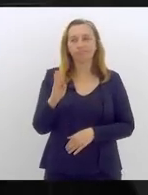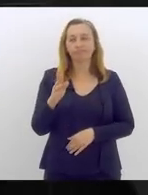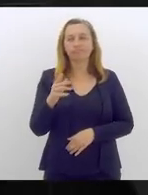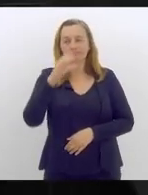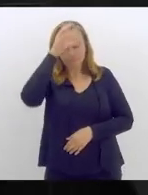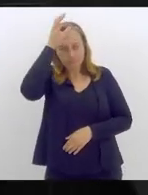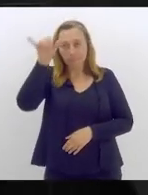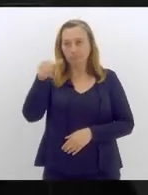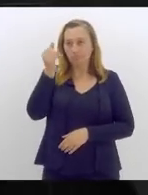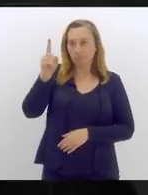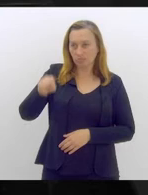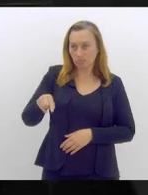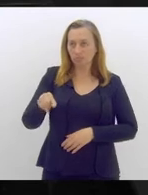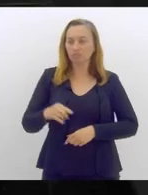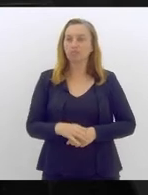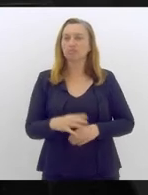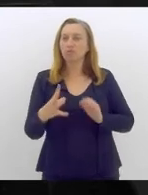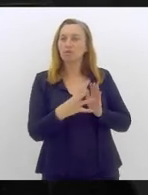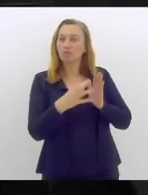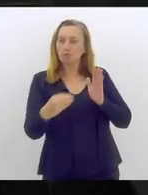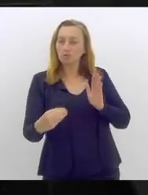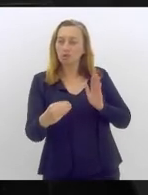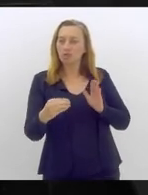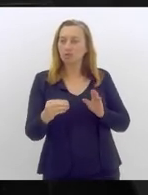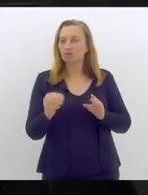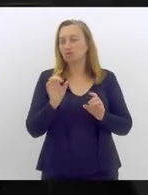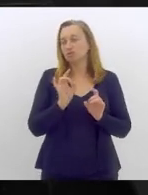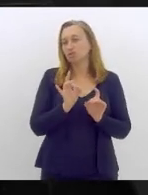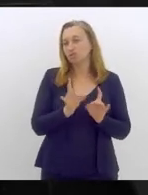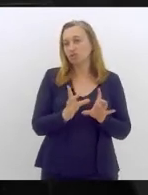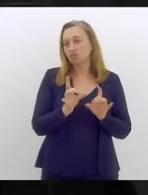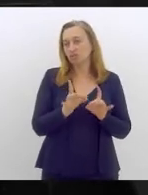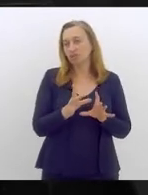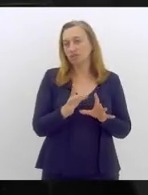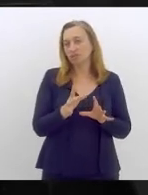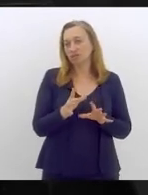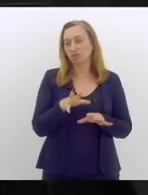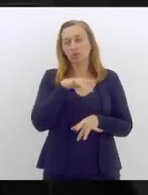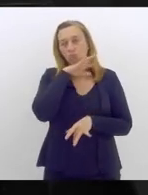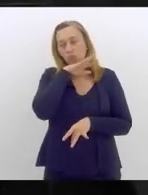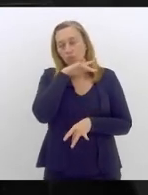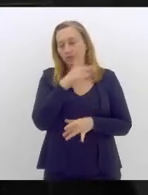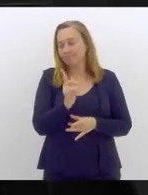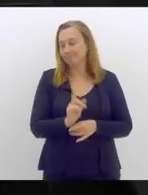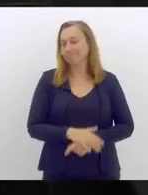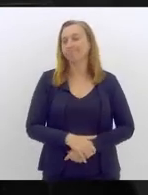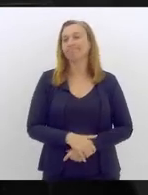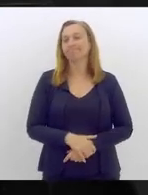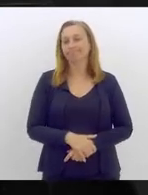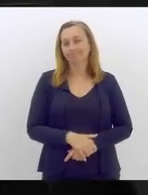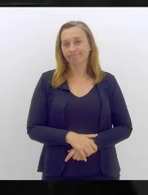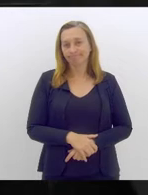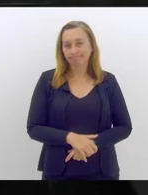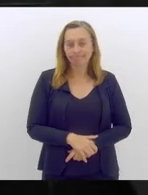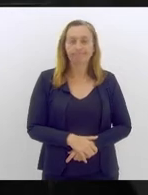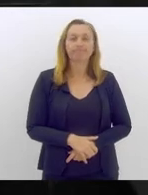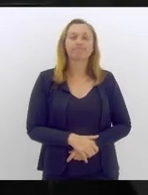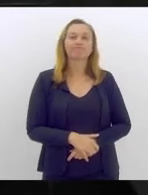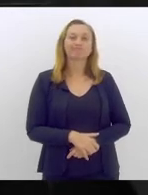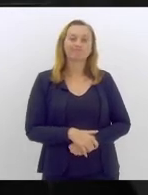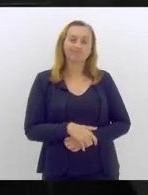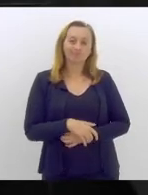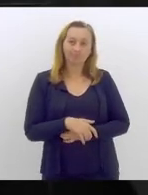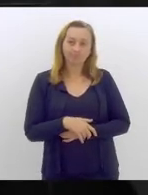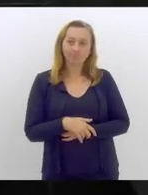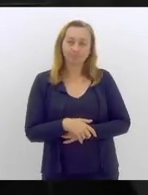Jô que o modelo de privatização fracassou está em colapso está efetivo